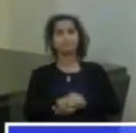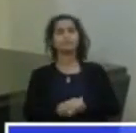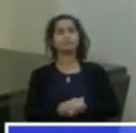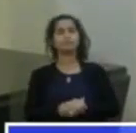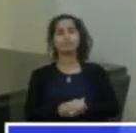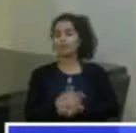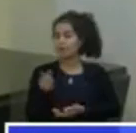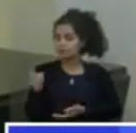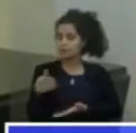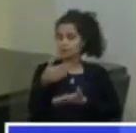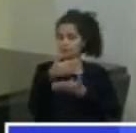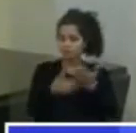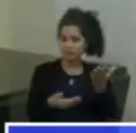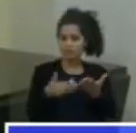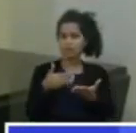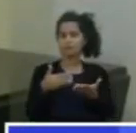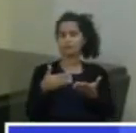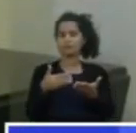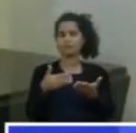esse requerimento vem